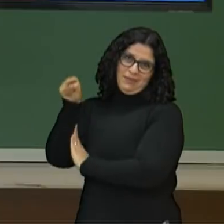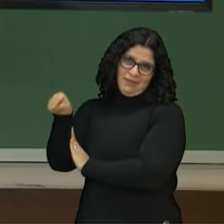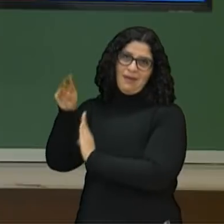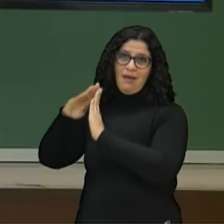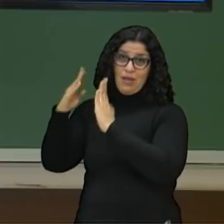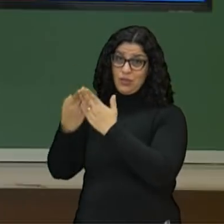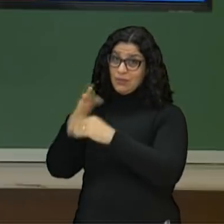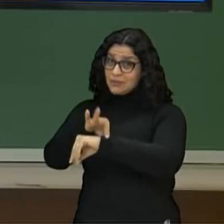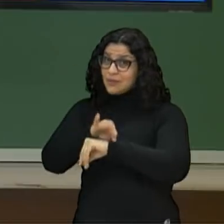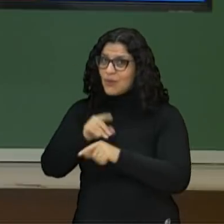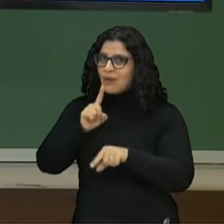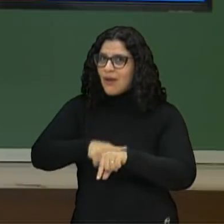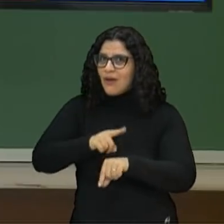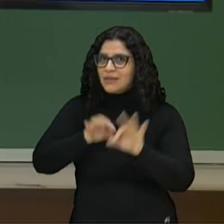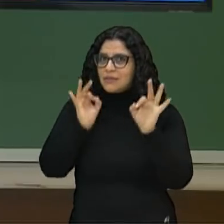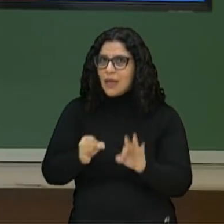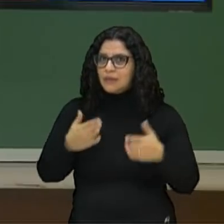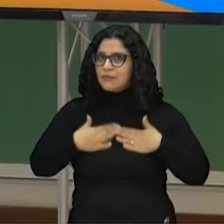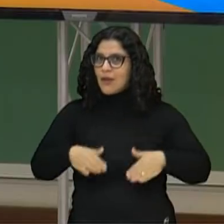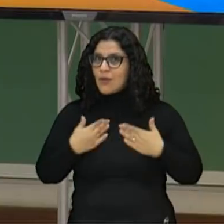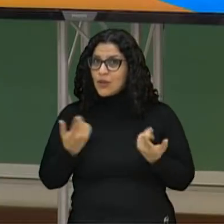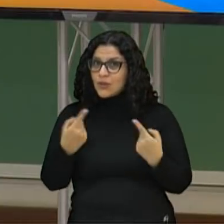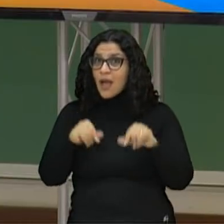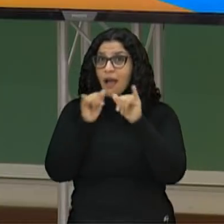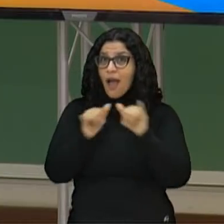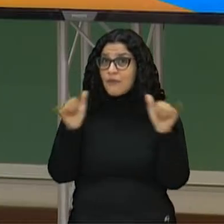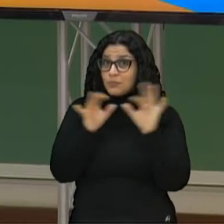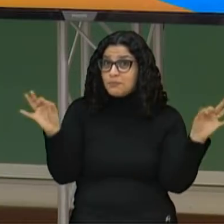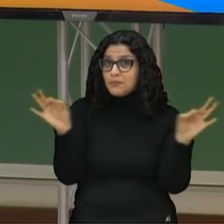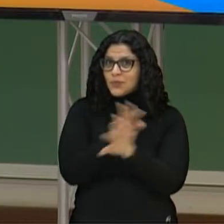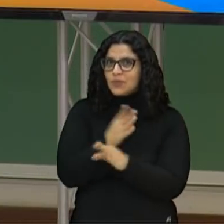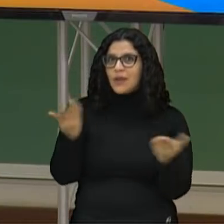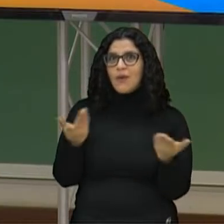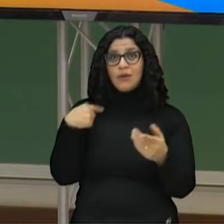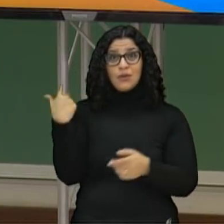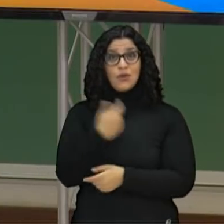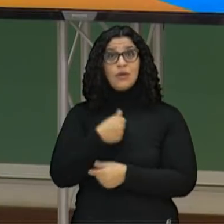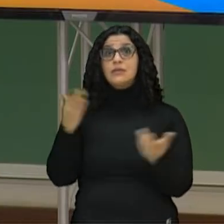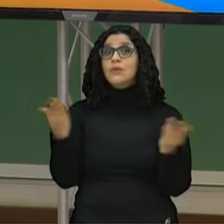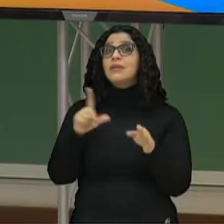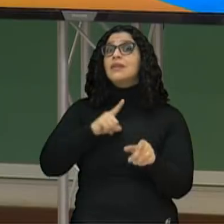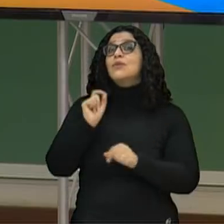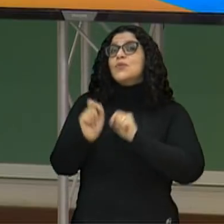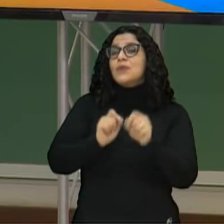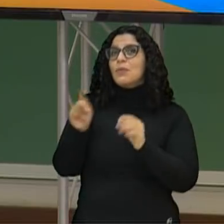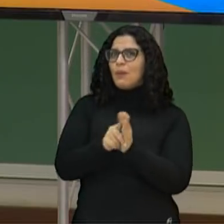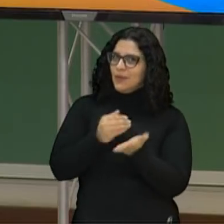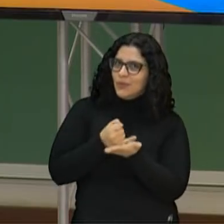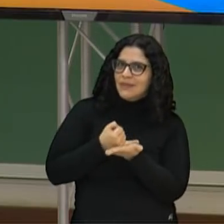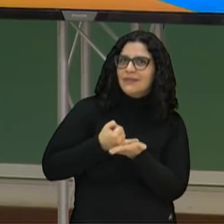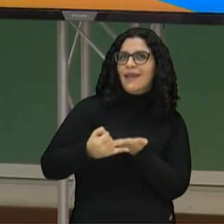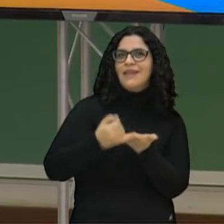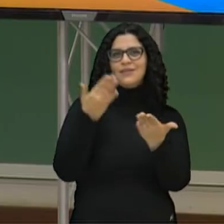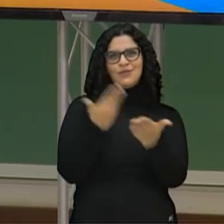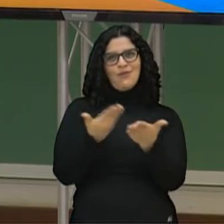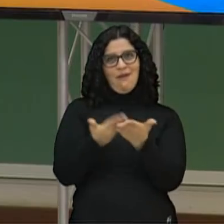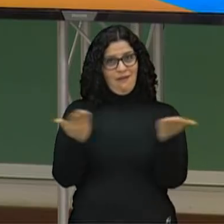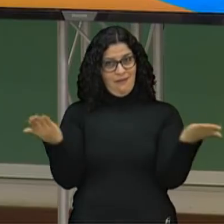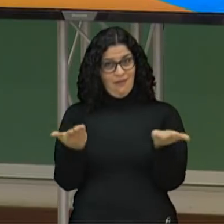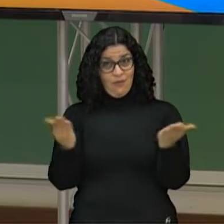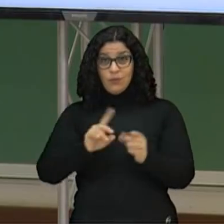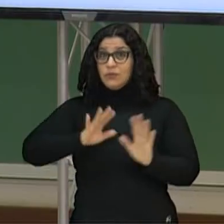em segurança. Tranquilo? Recados dados! Então, nós temos o início da nossa aula de